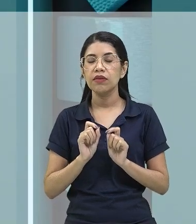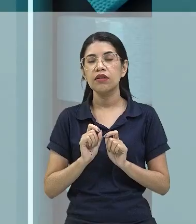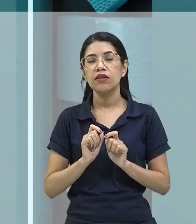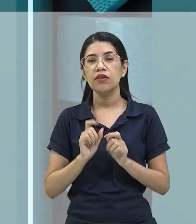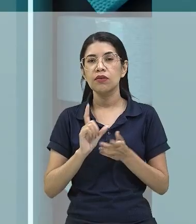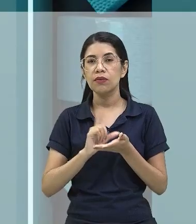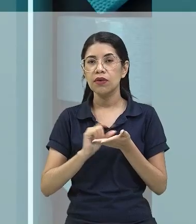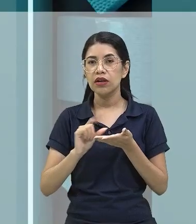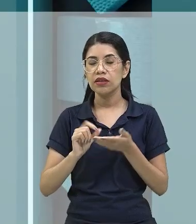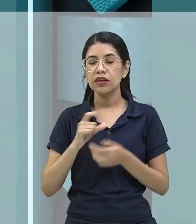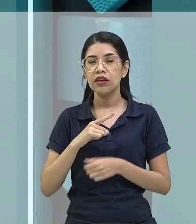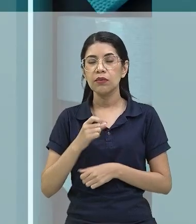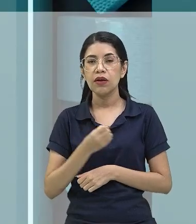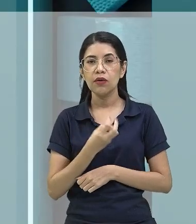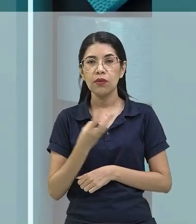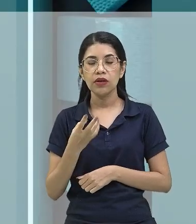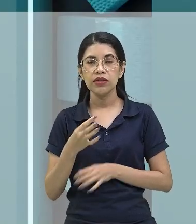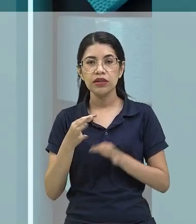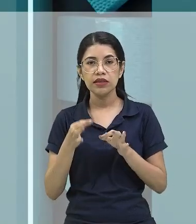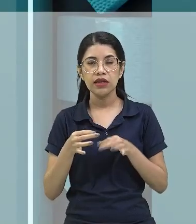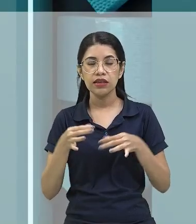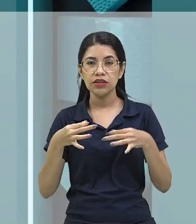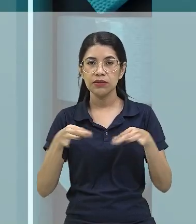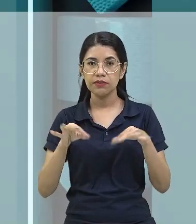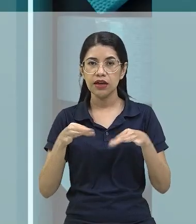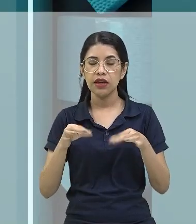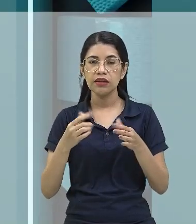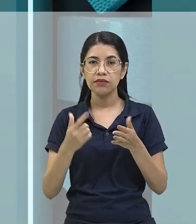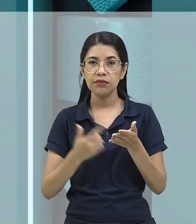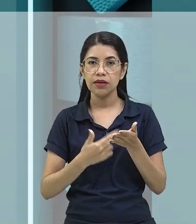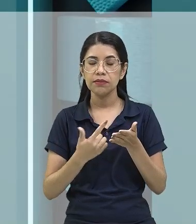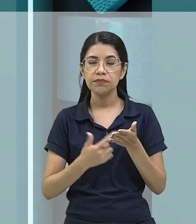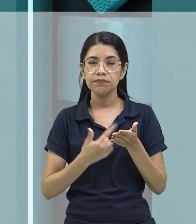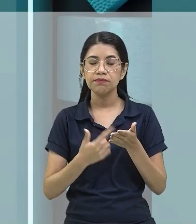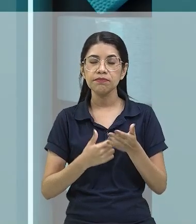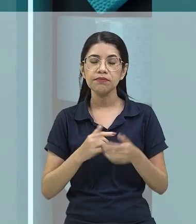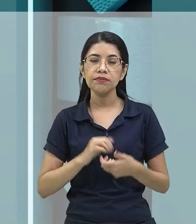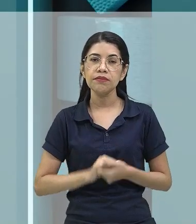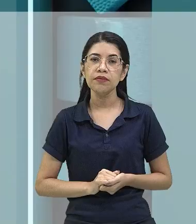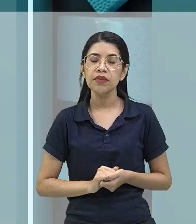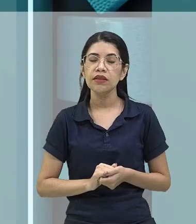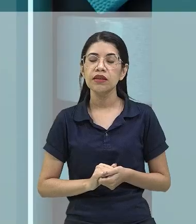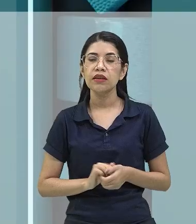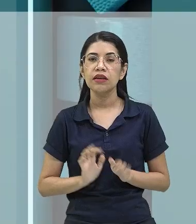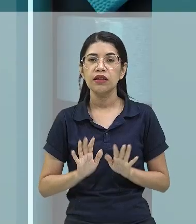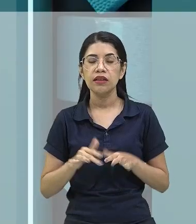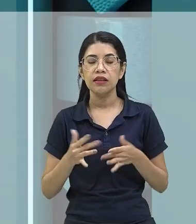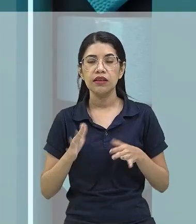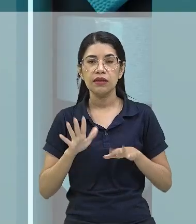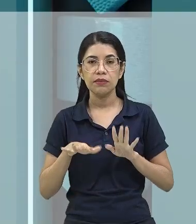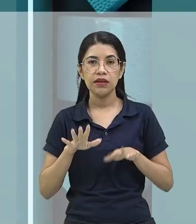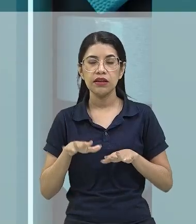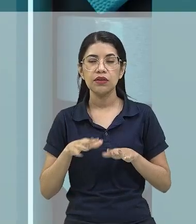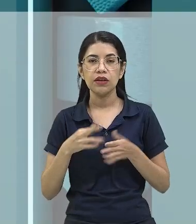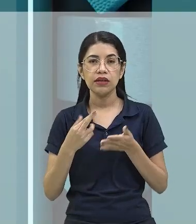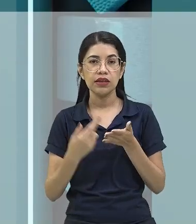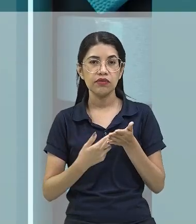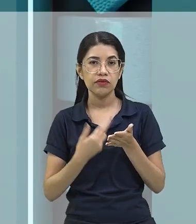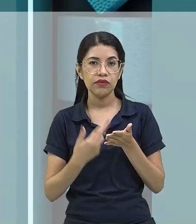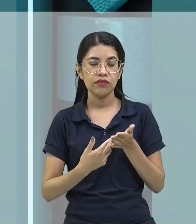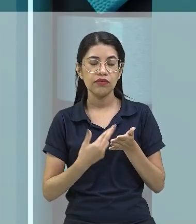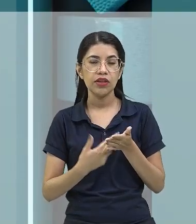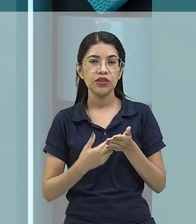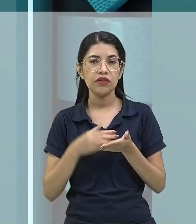uma quantidade de páginas, né? Então, dependendo da revista que você